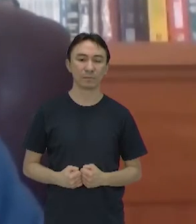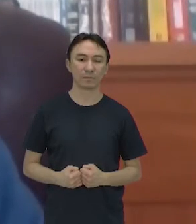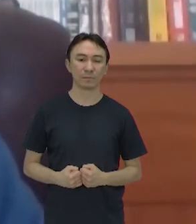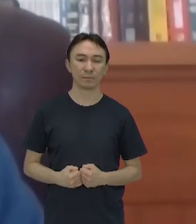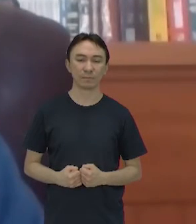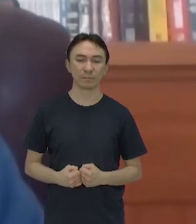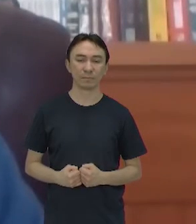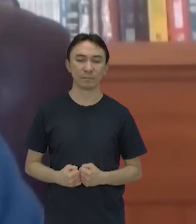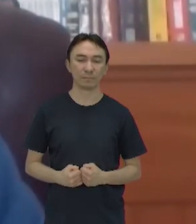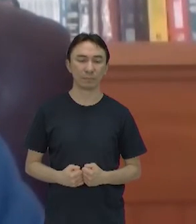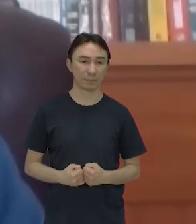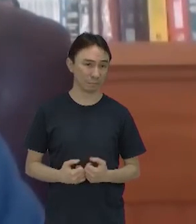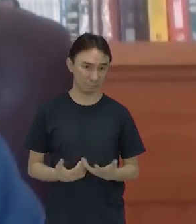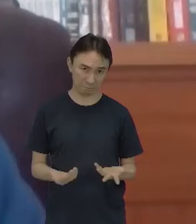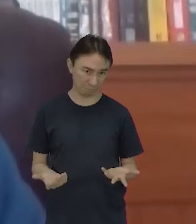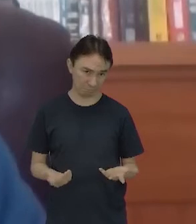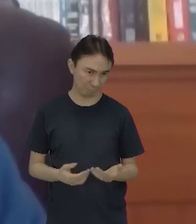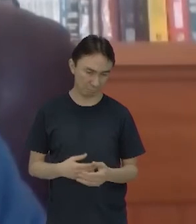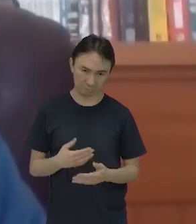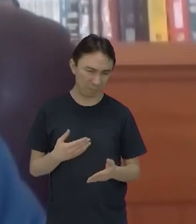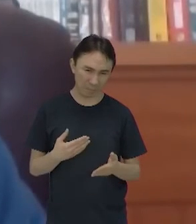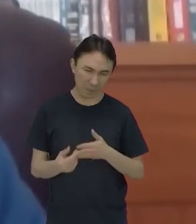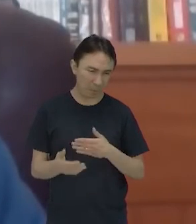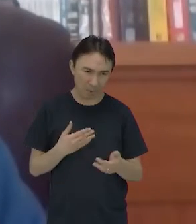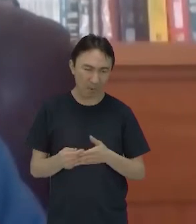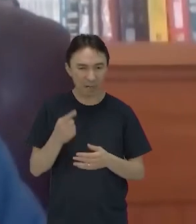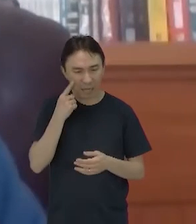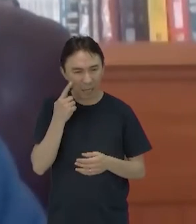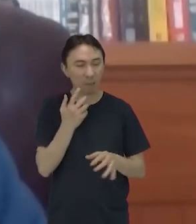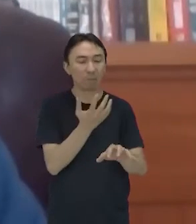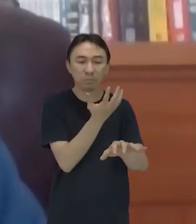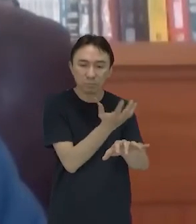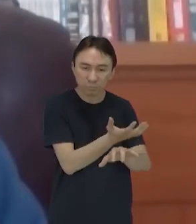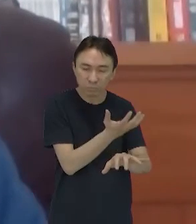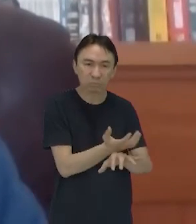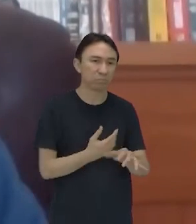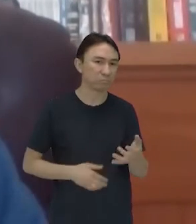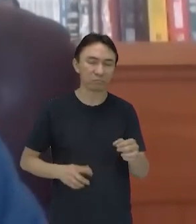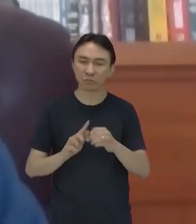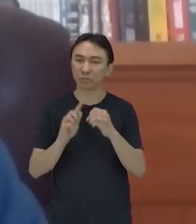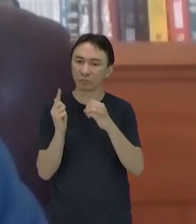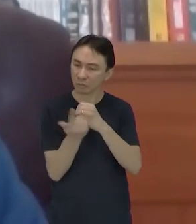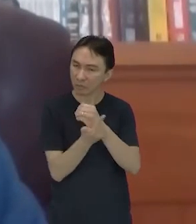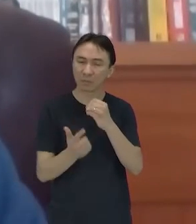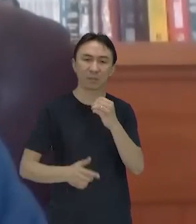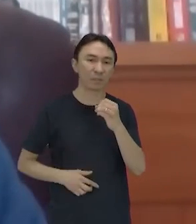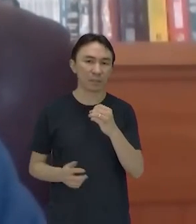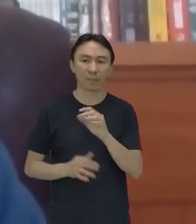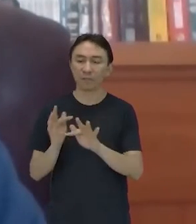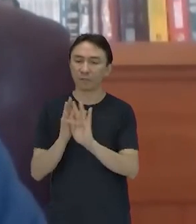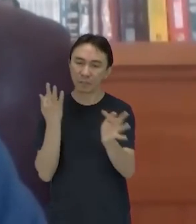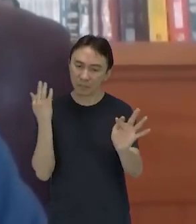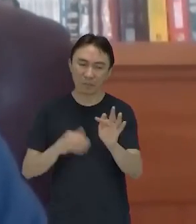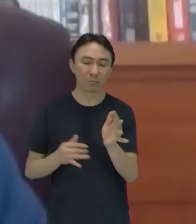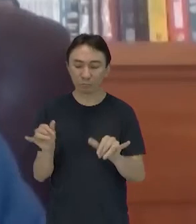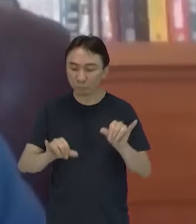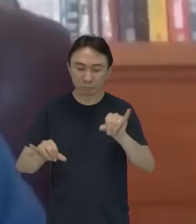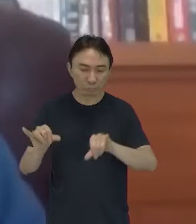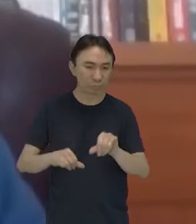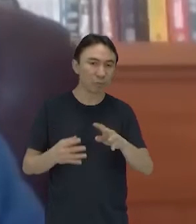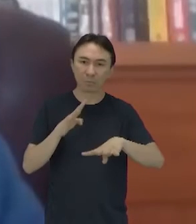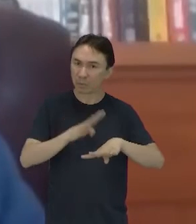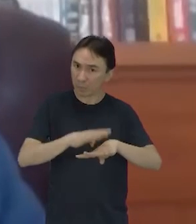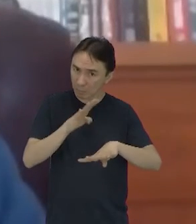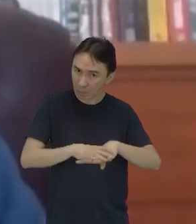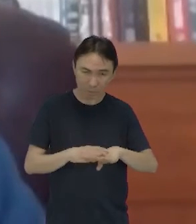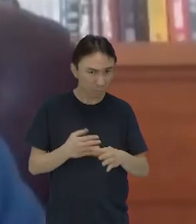right. Então, não importa a matéria, a disciplina que você estiver estudando, se é geografia, física, química, matemática,